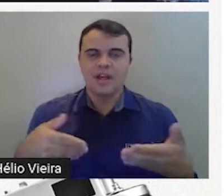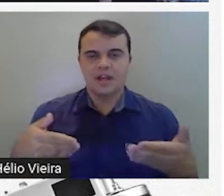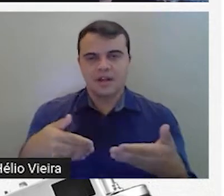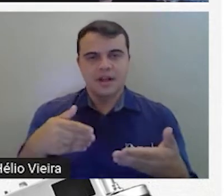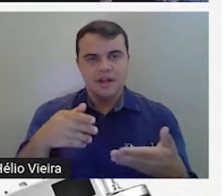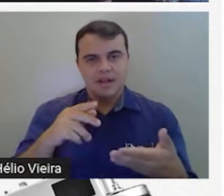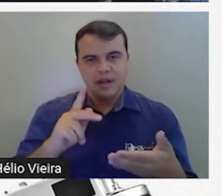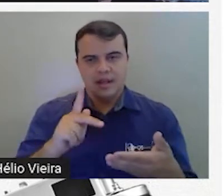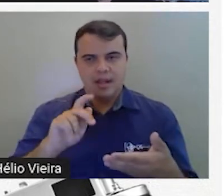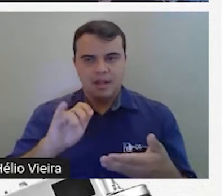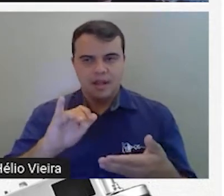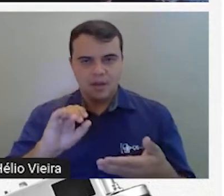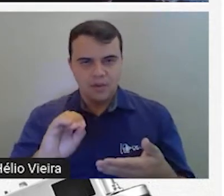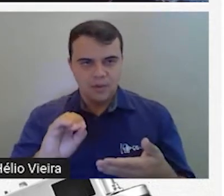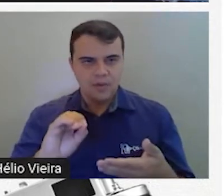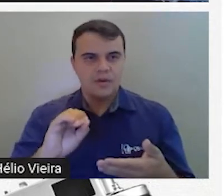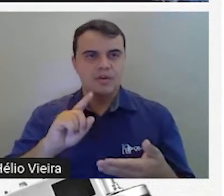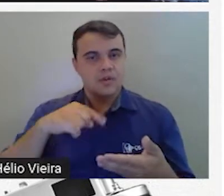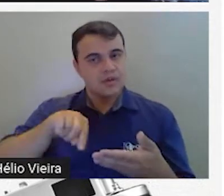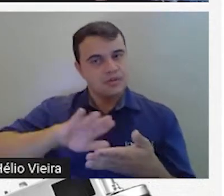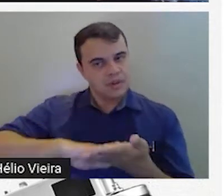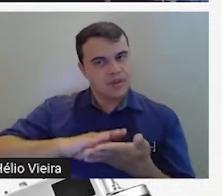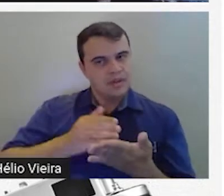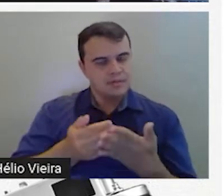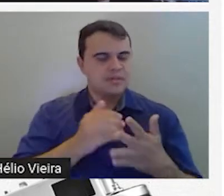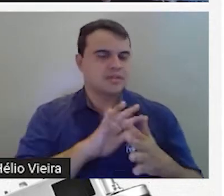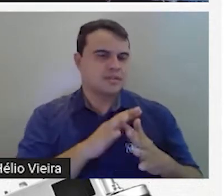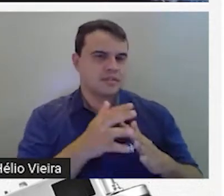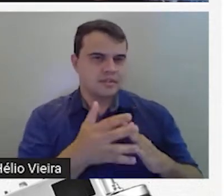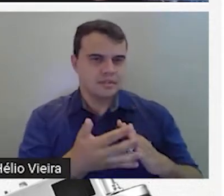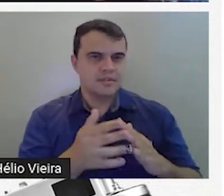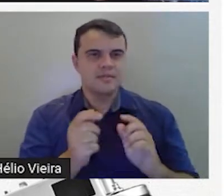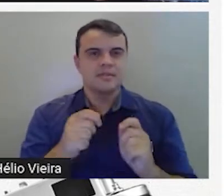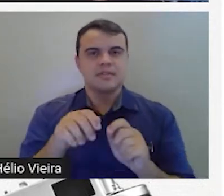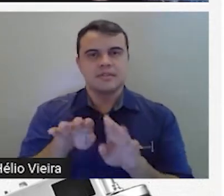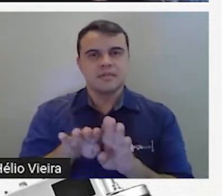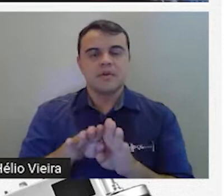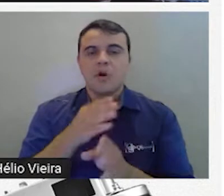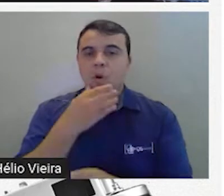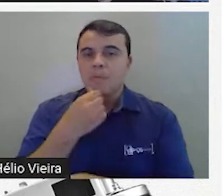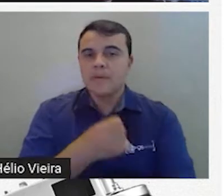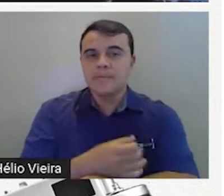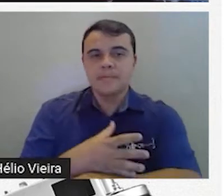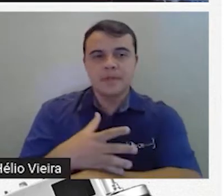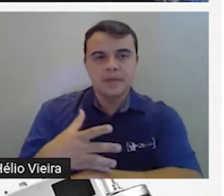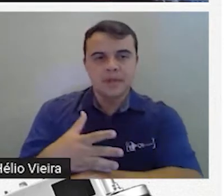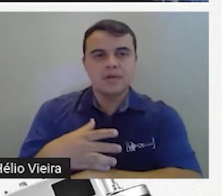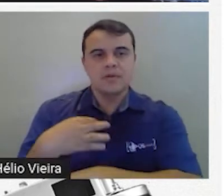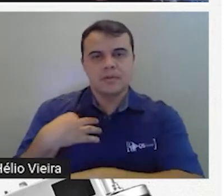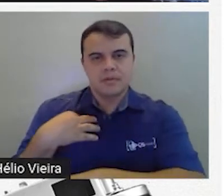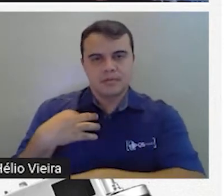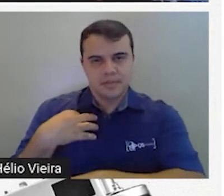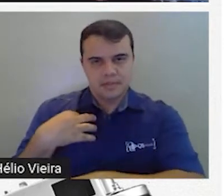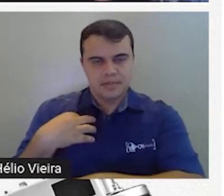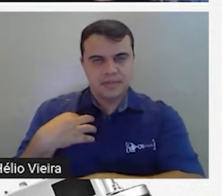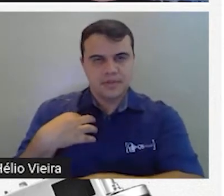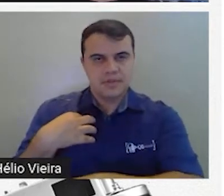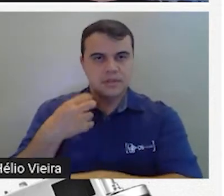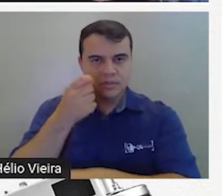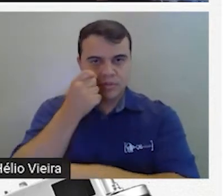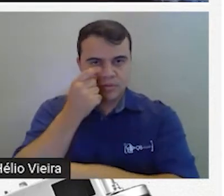o Hélio, nosso intérprete de Libras, que é um homem branco, está usando uma camisa